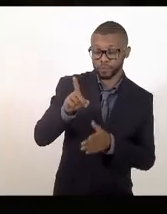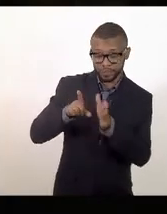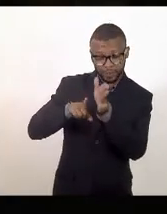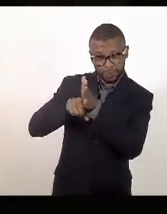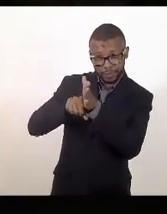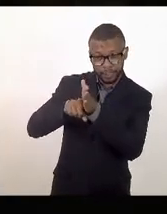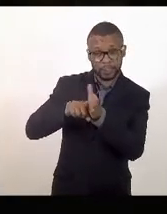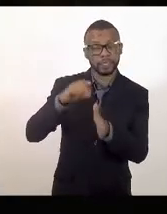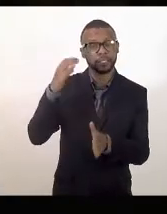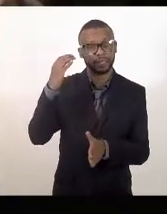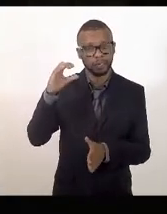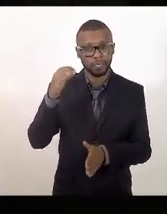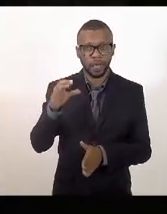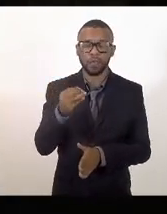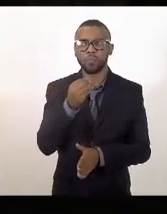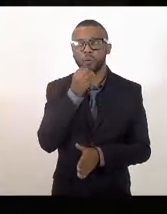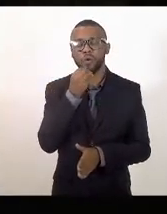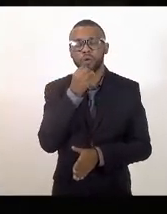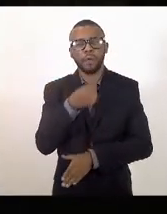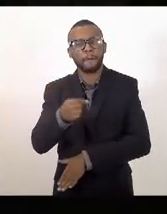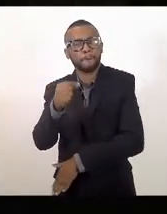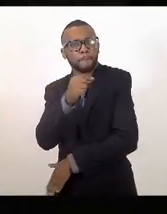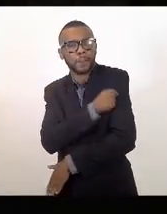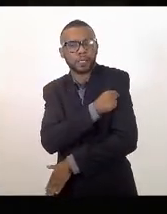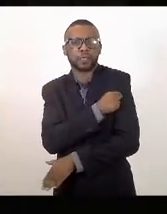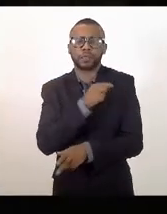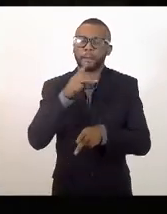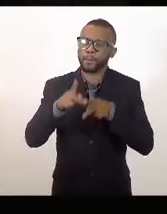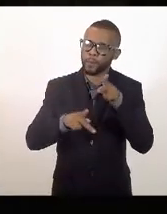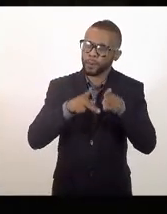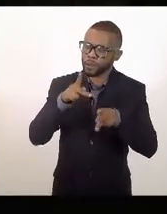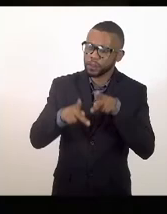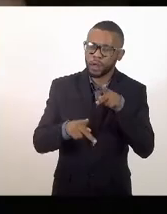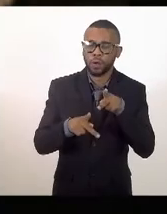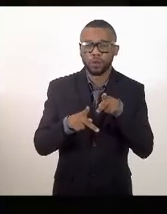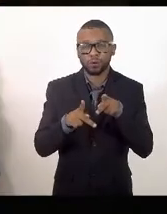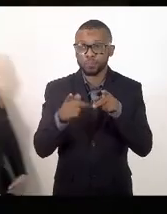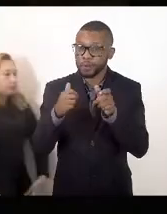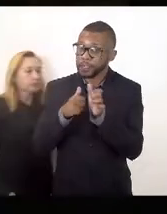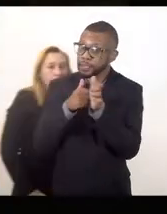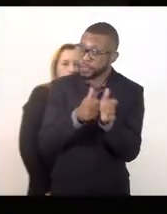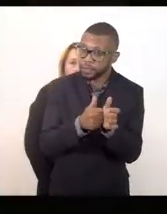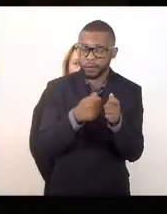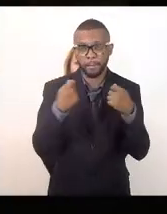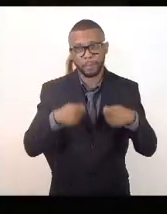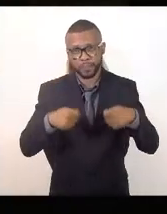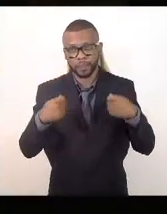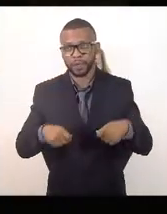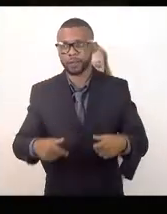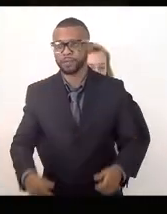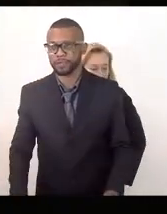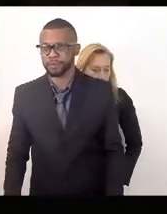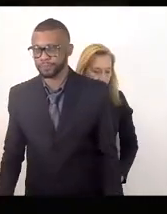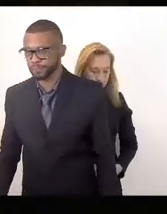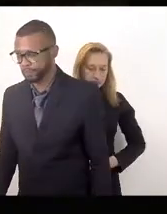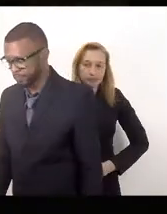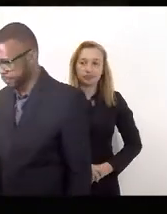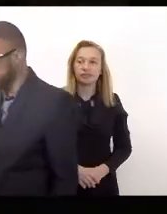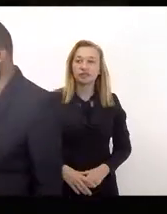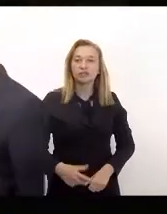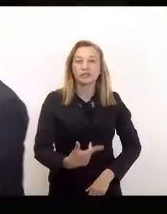provavelmente vacinando a população como deveria ter sido a